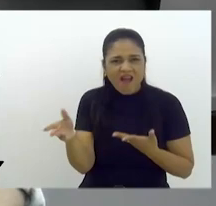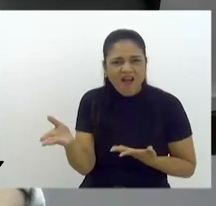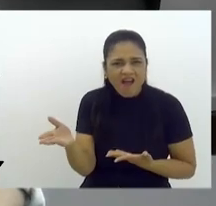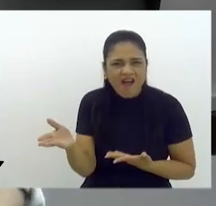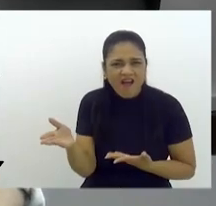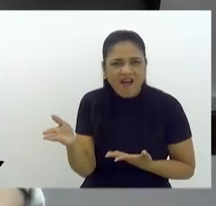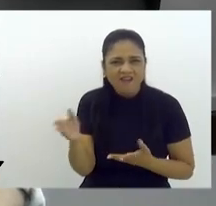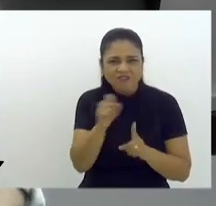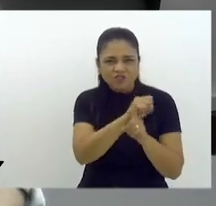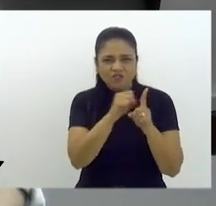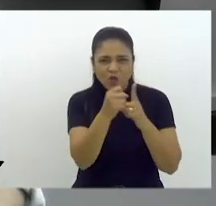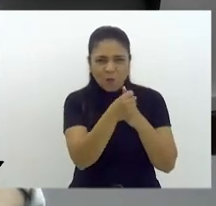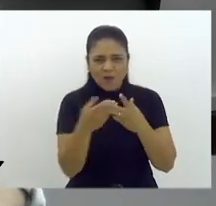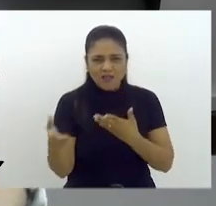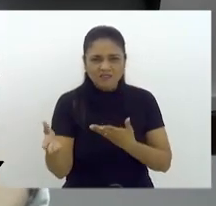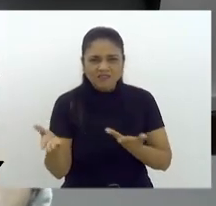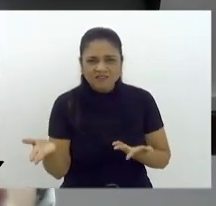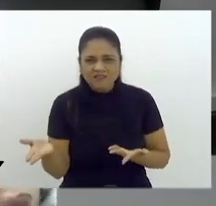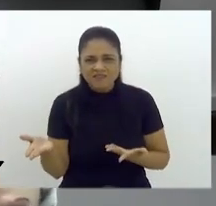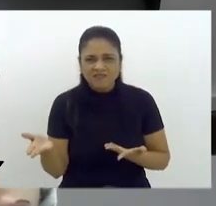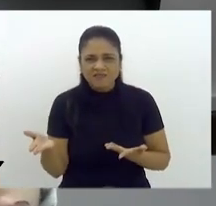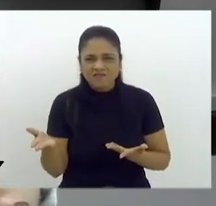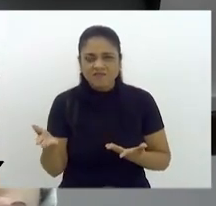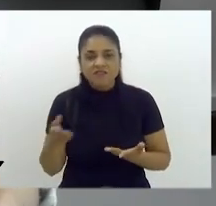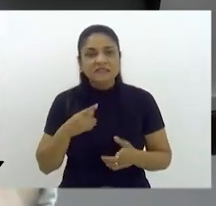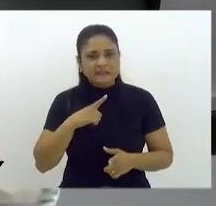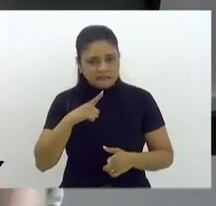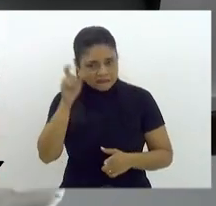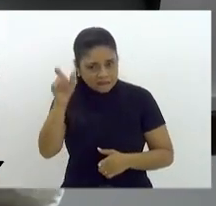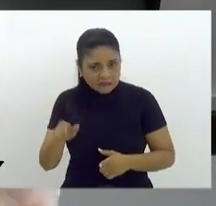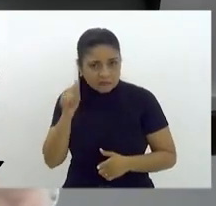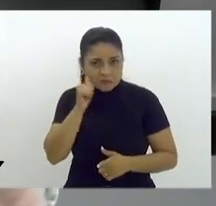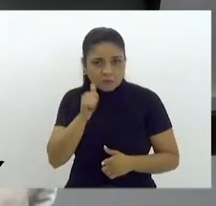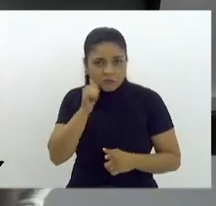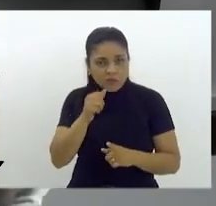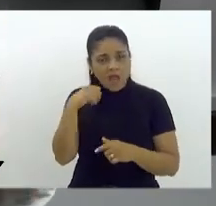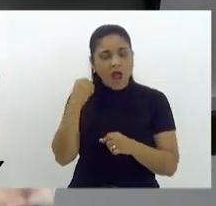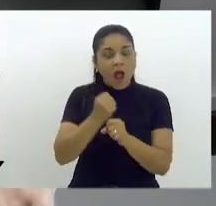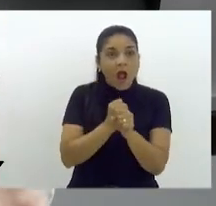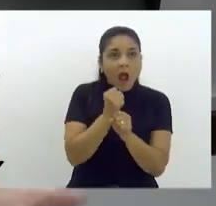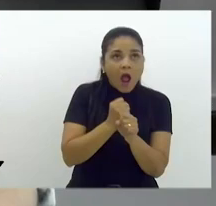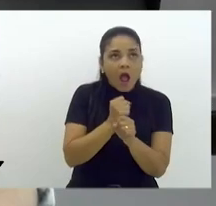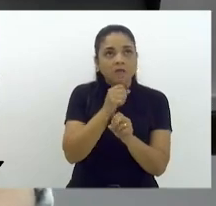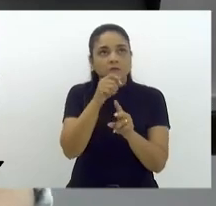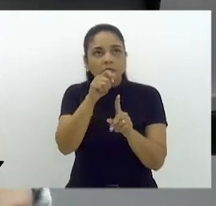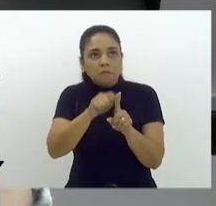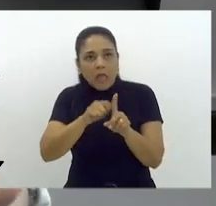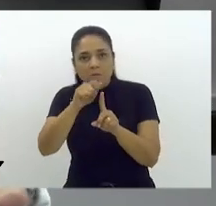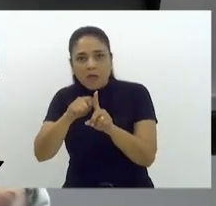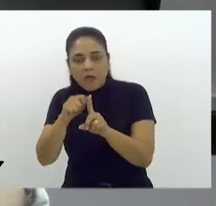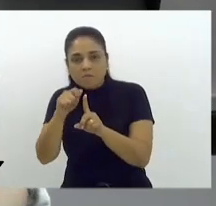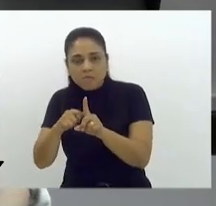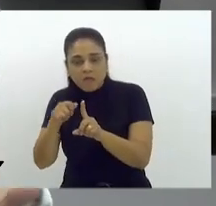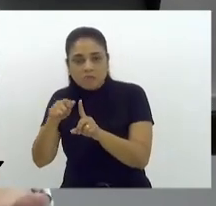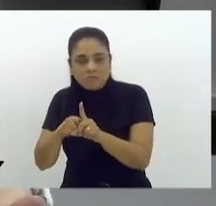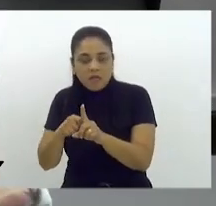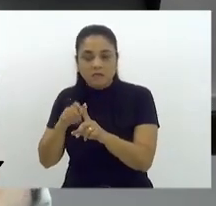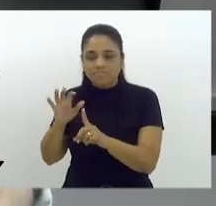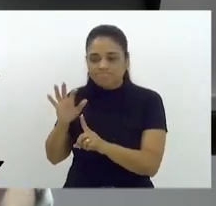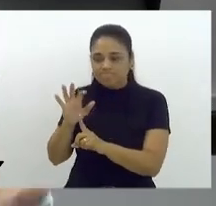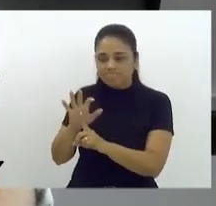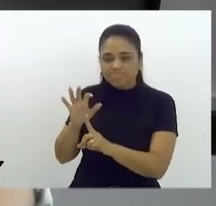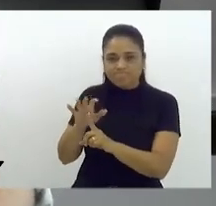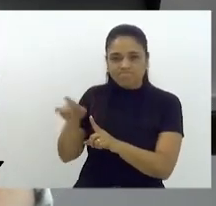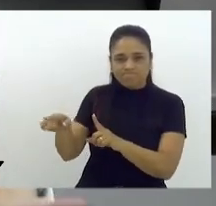socialmente muitas mulheres ficam anos meses anos reféns de distorções e